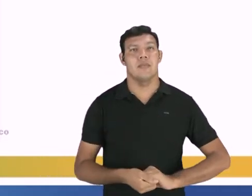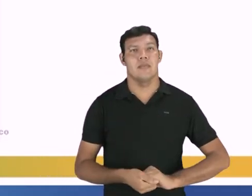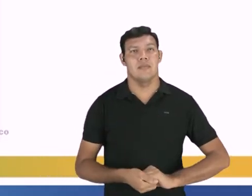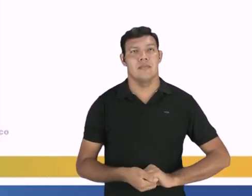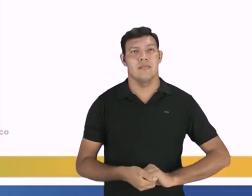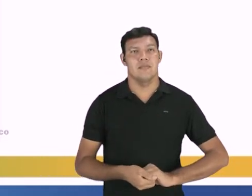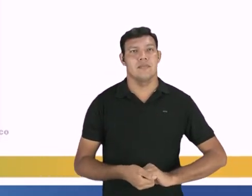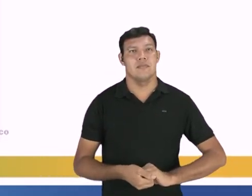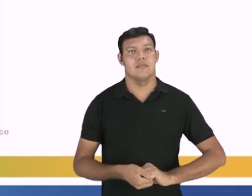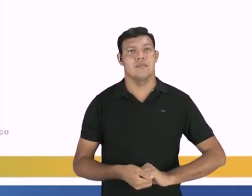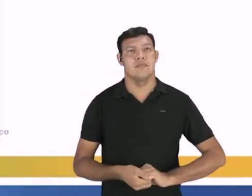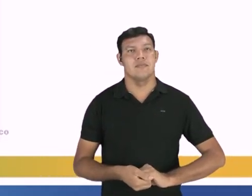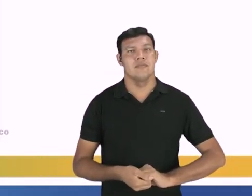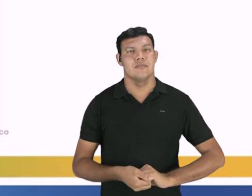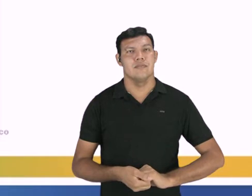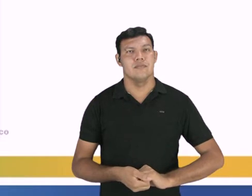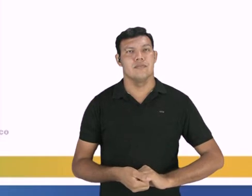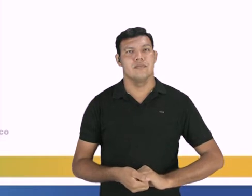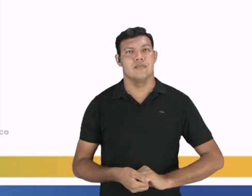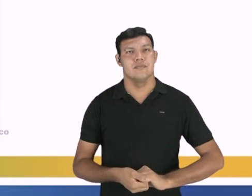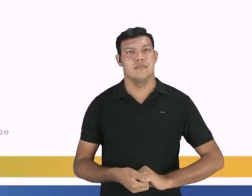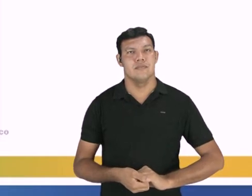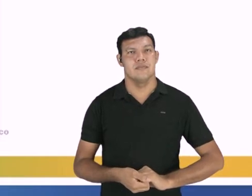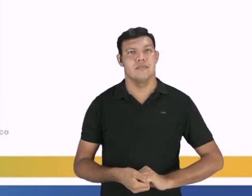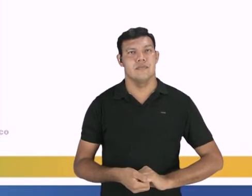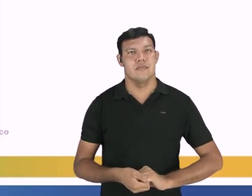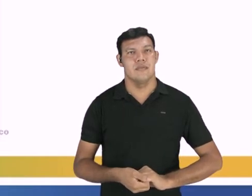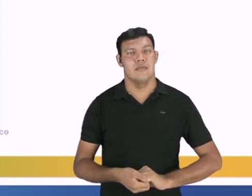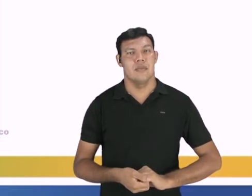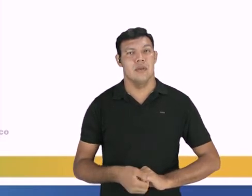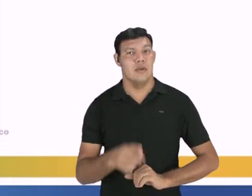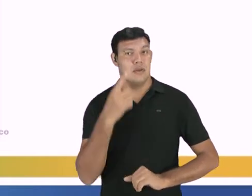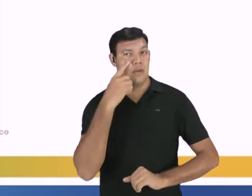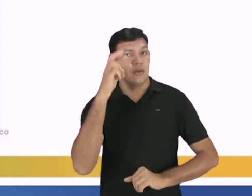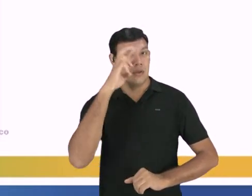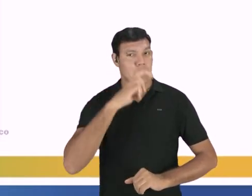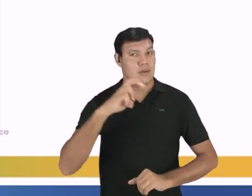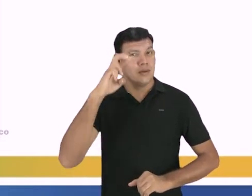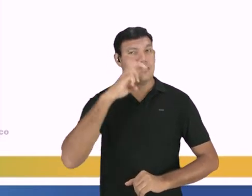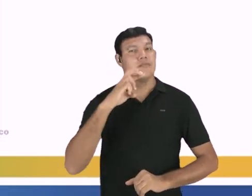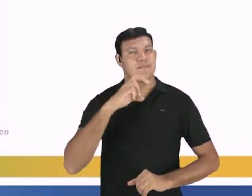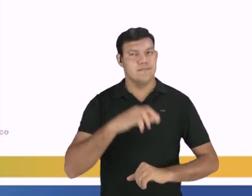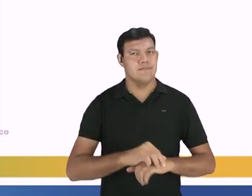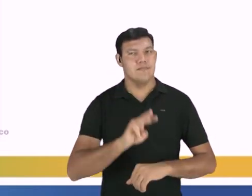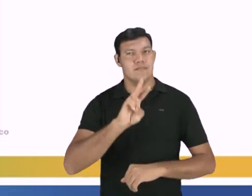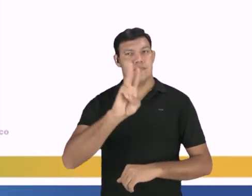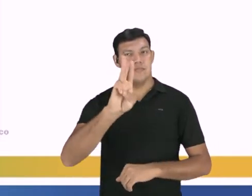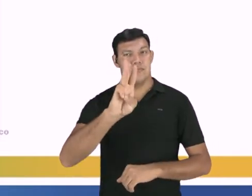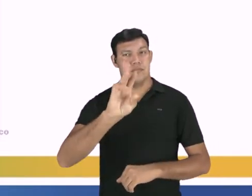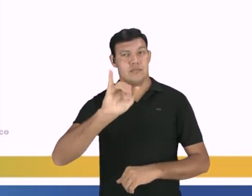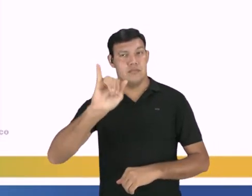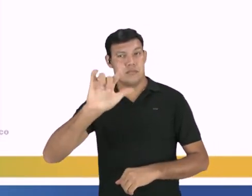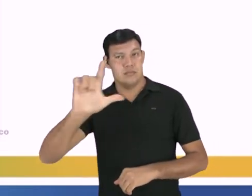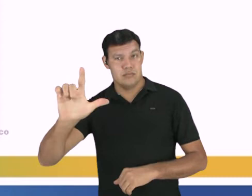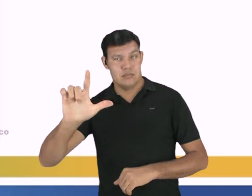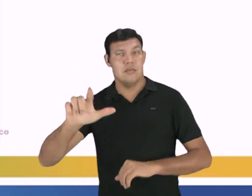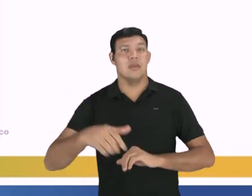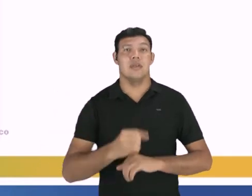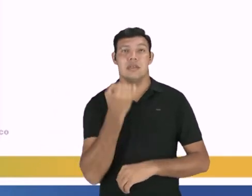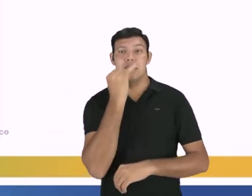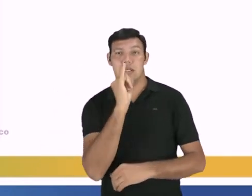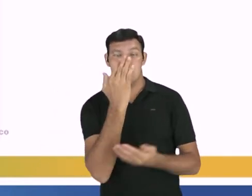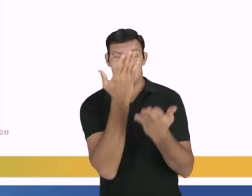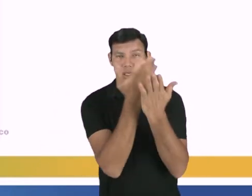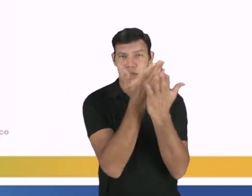If I study, I will pass the exam. Observem aí o will bem claro. Will pass. Se eu